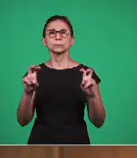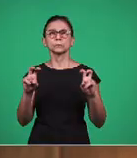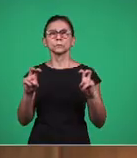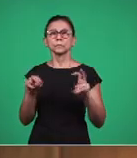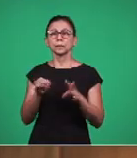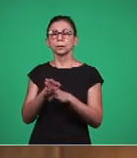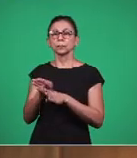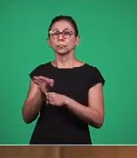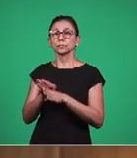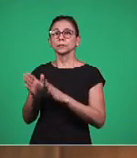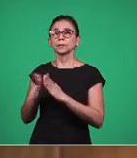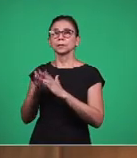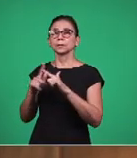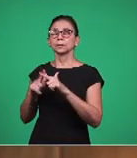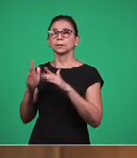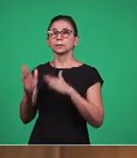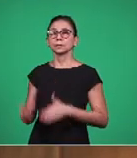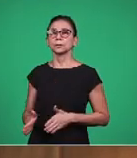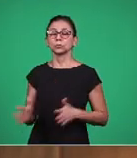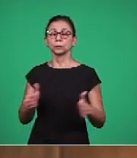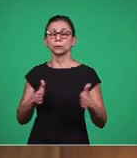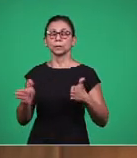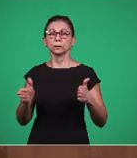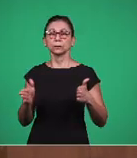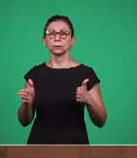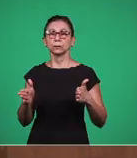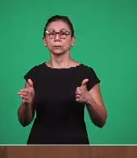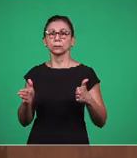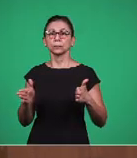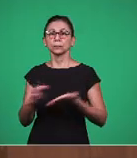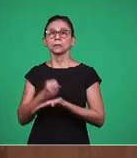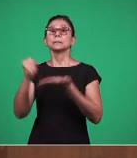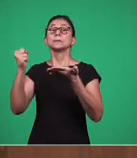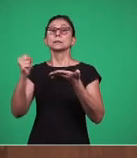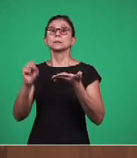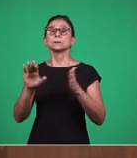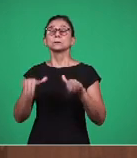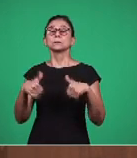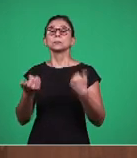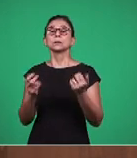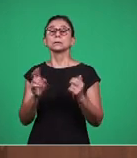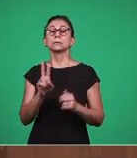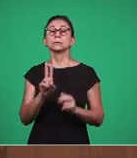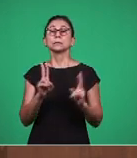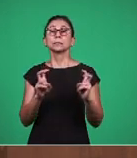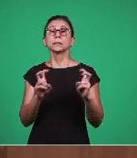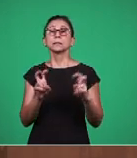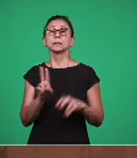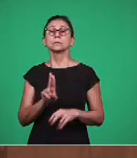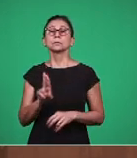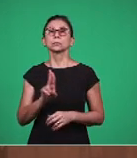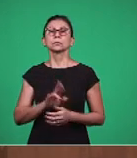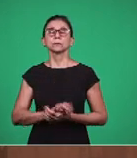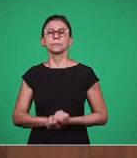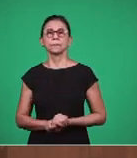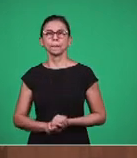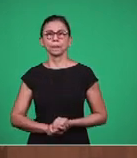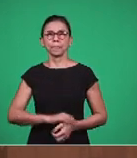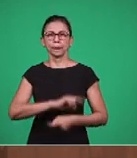Quer dizer, então, resumindo, qual é? Primeiro,